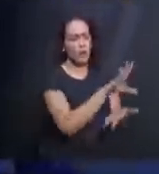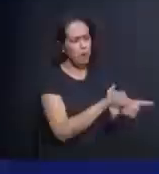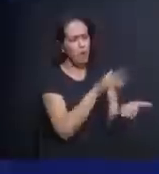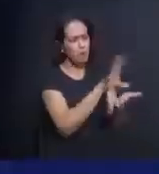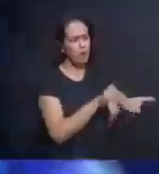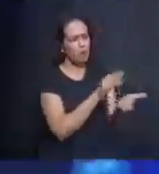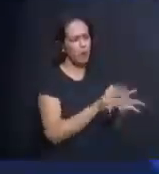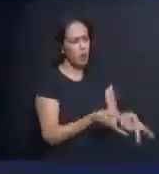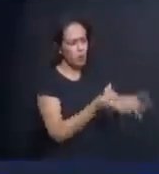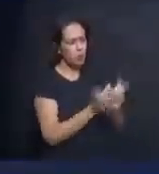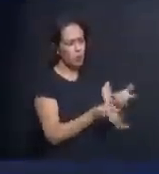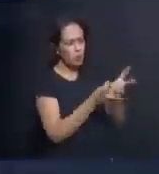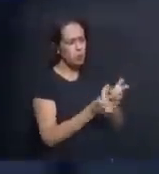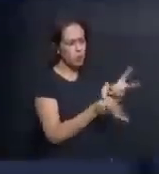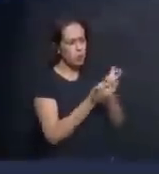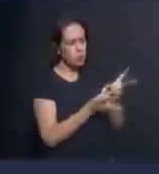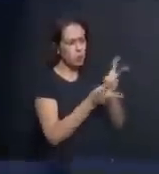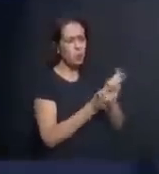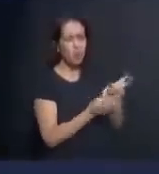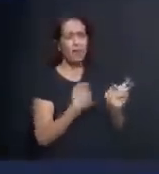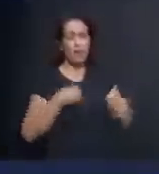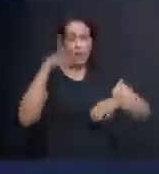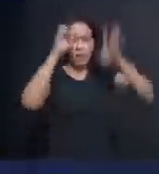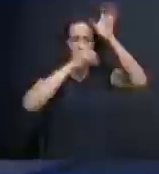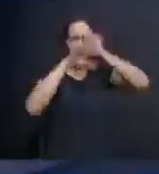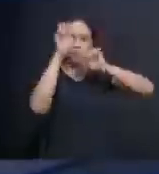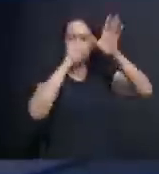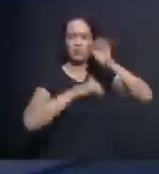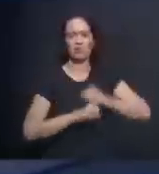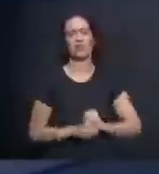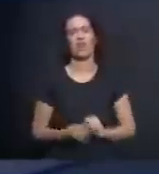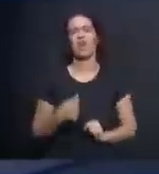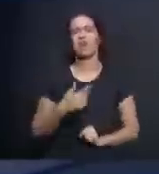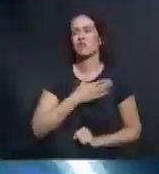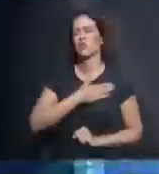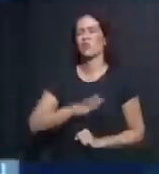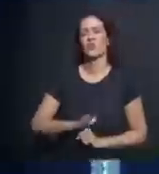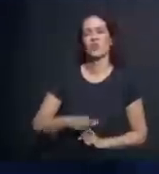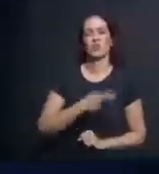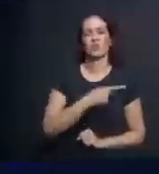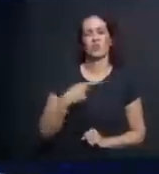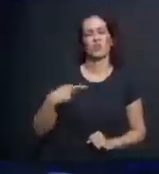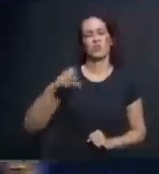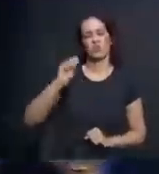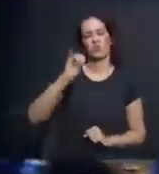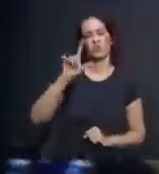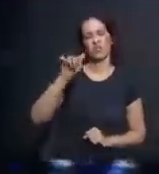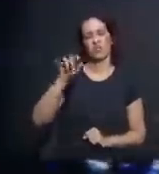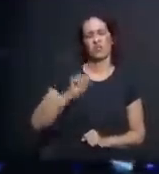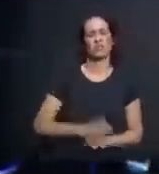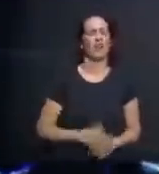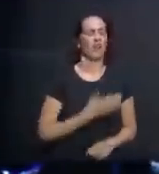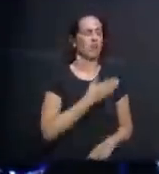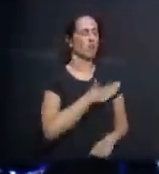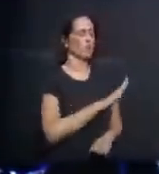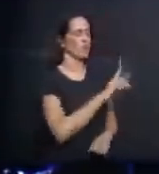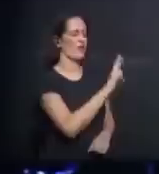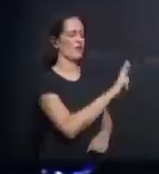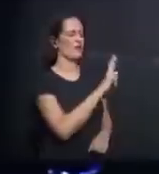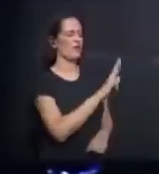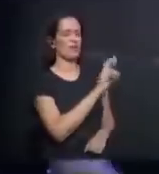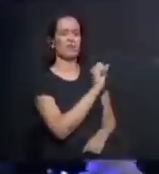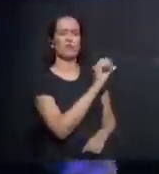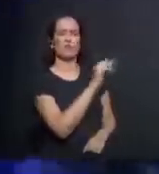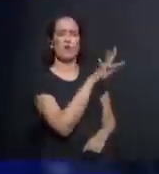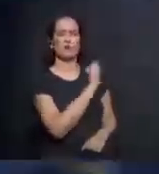ou viveria se eu não tivesse ouvido essa pessoa. Ah, eu não gosto de ouvir o pastor Sila Malafaia, você não sabe o que está perdendo. Ah, eu não gosto do R.R. Soares, você não sabe o que está